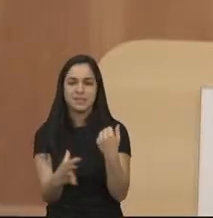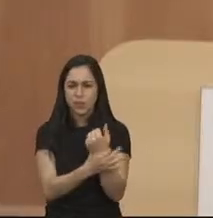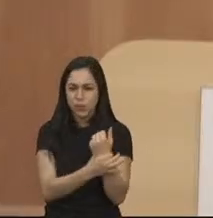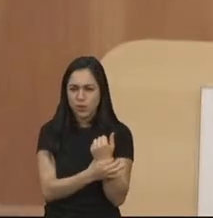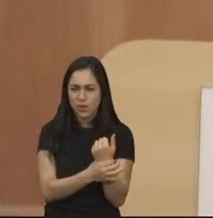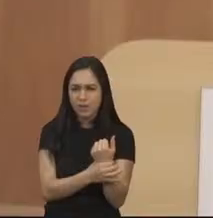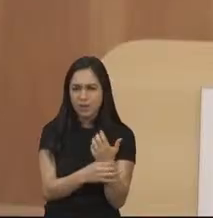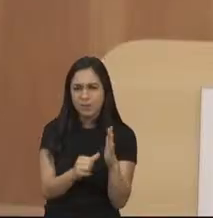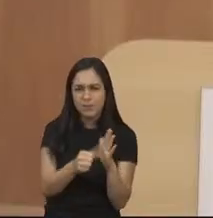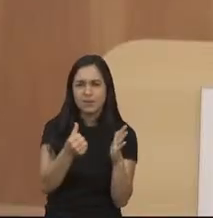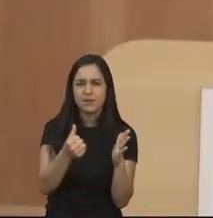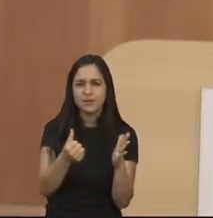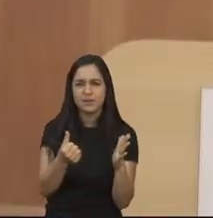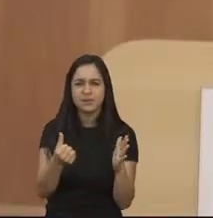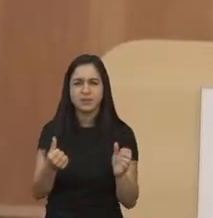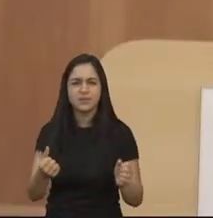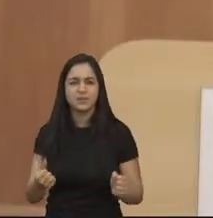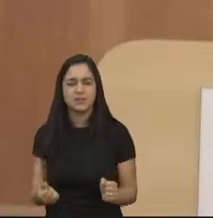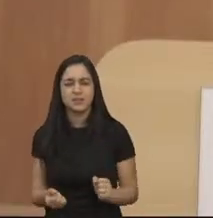Primeira?